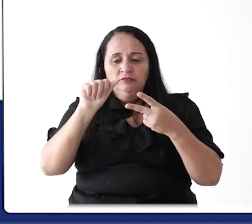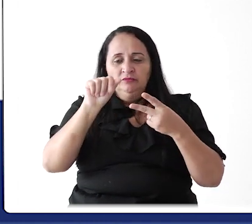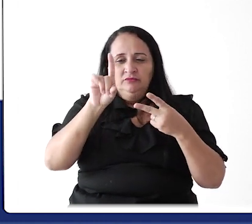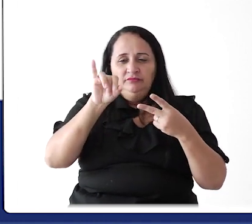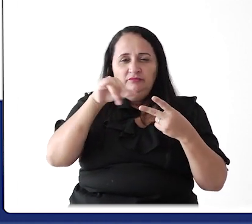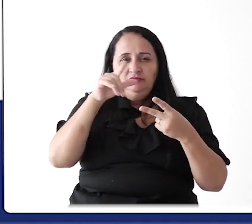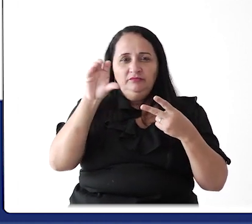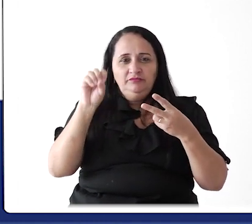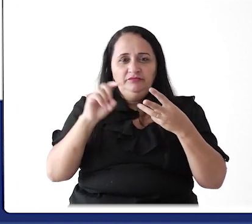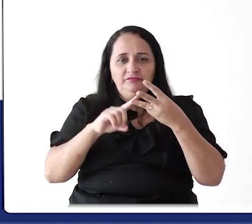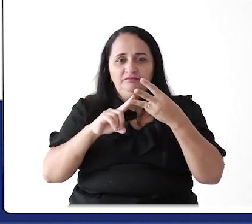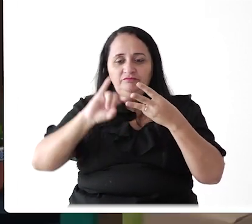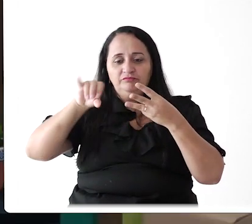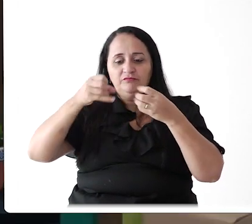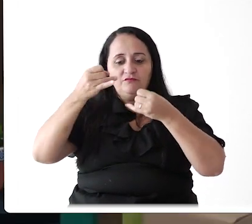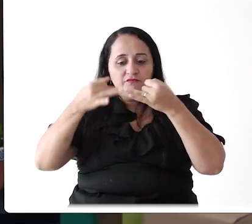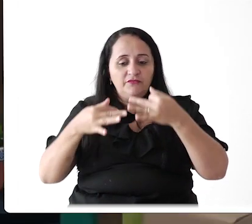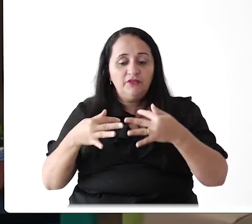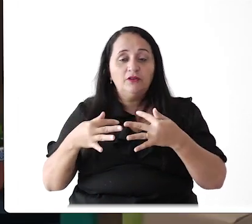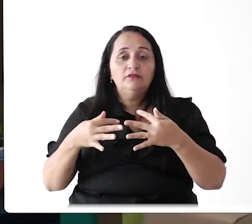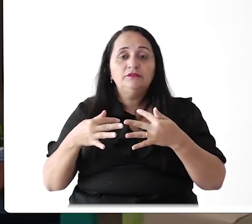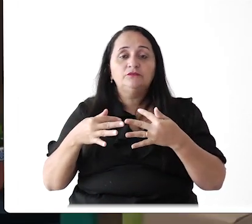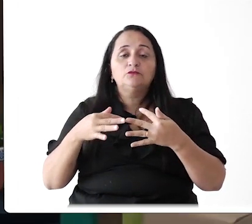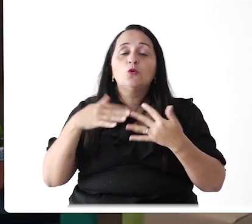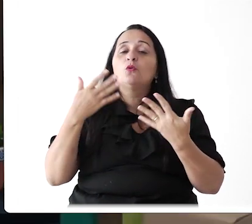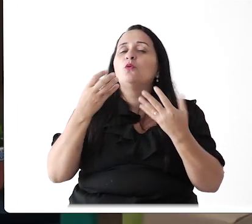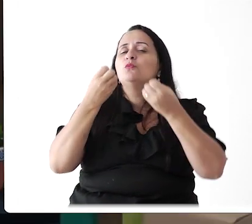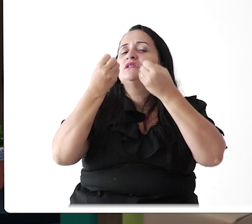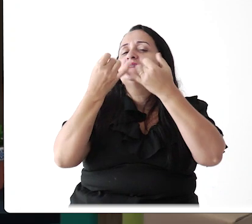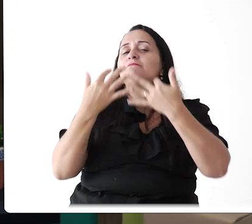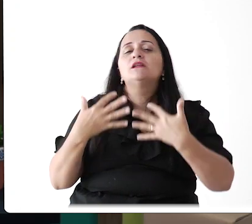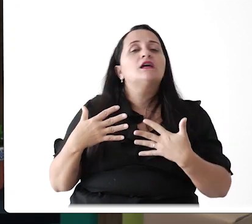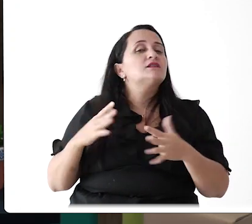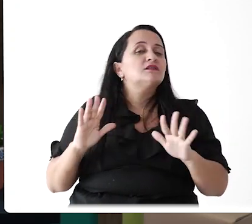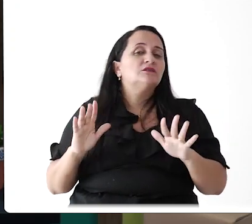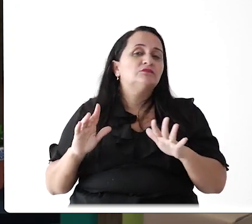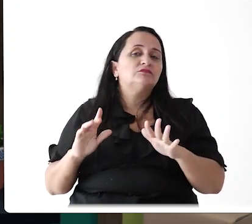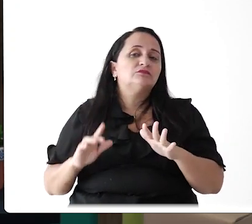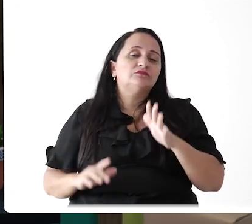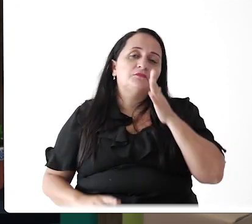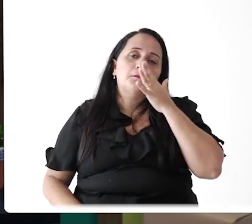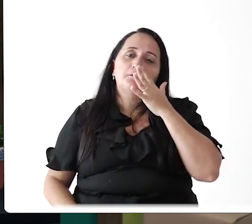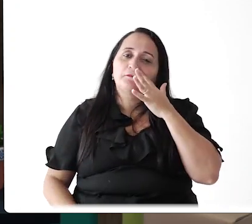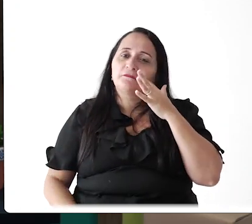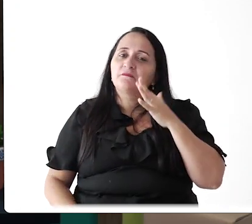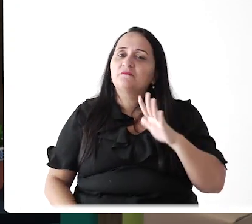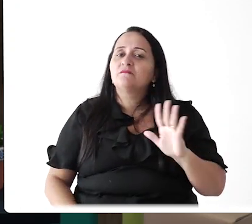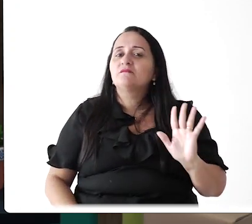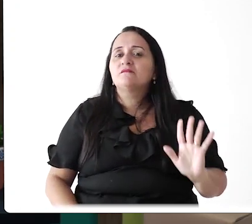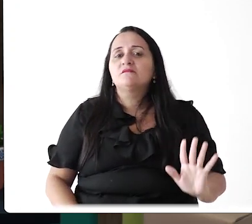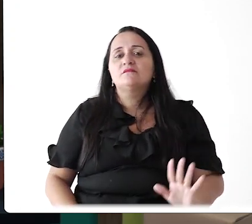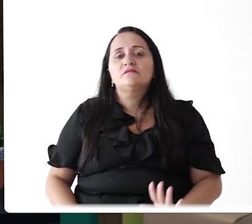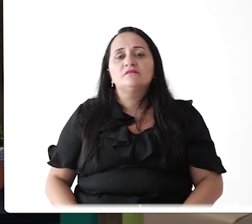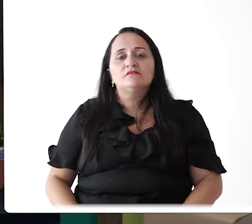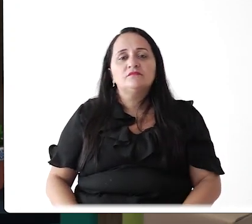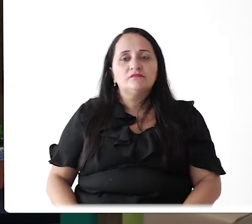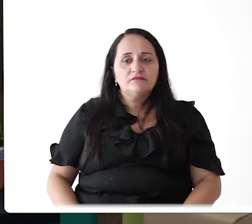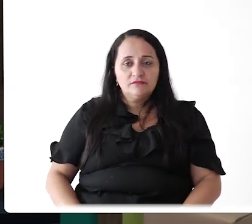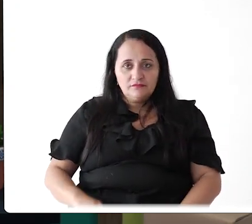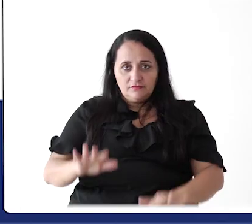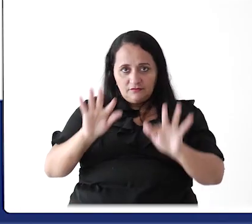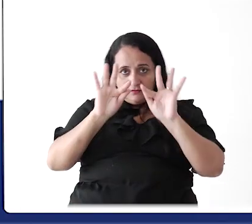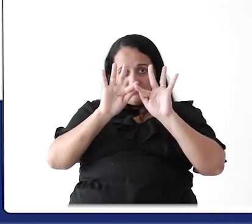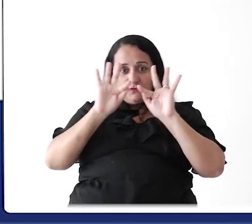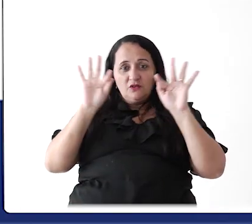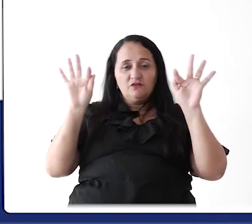ou explicação. Vamos ver? Novamente, mas não se esqueça. após uma